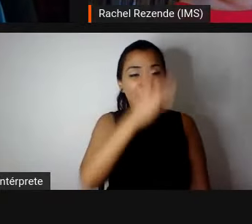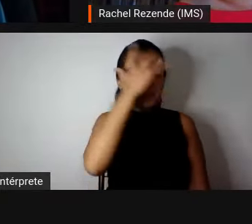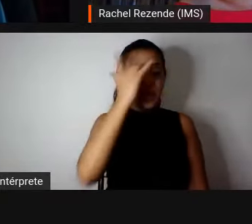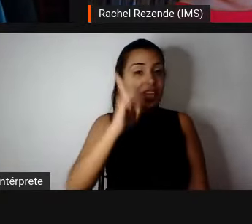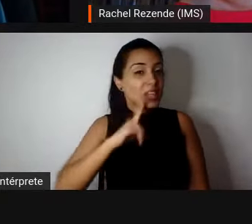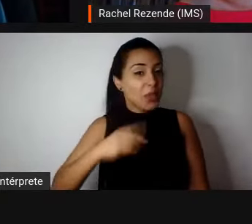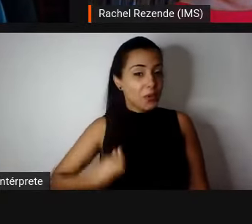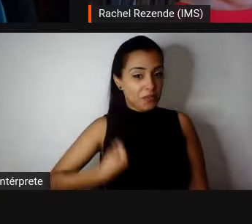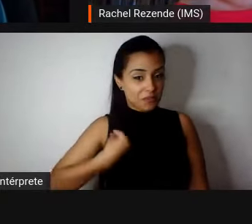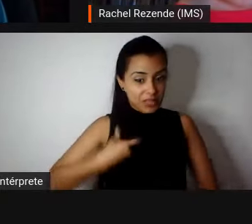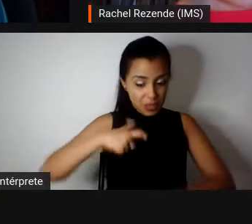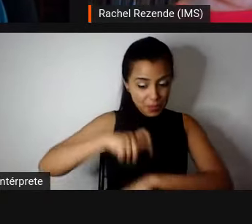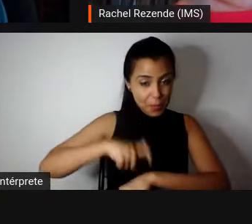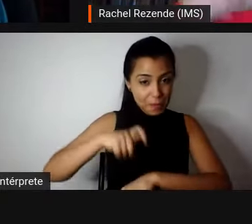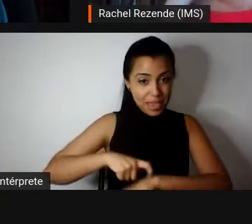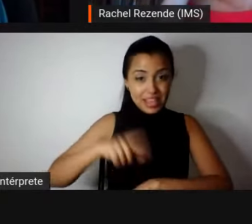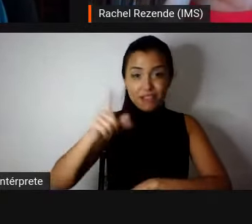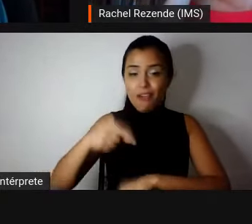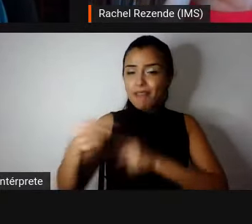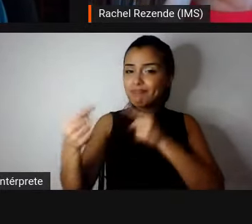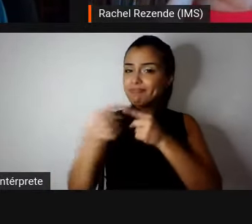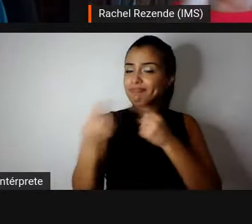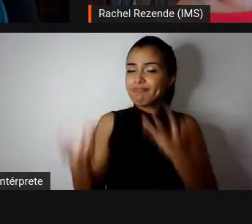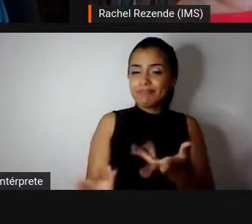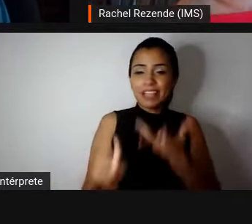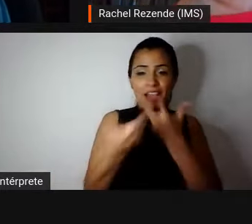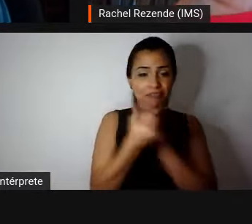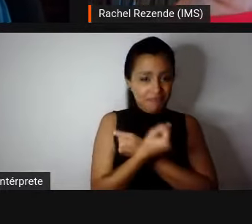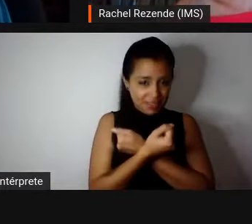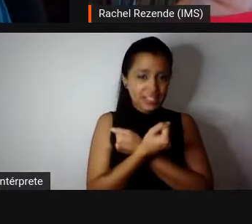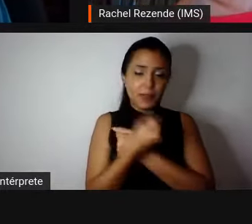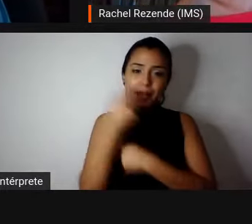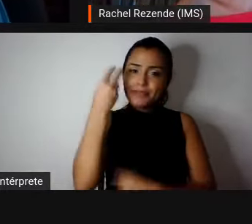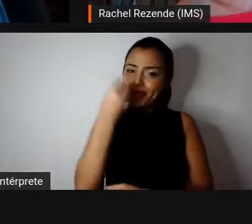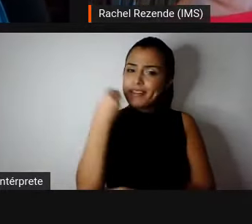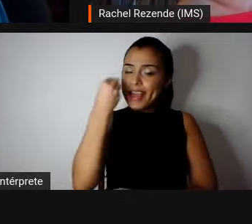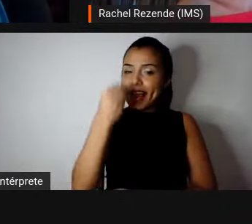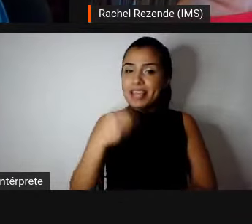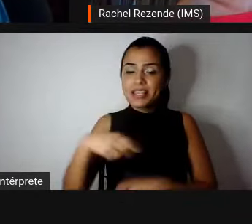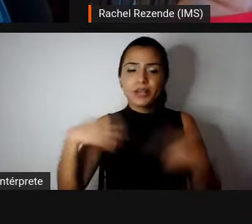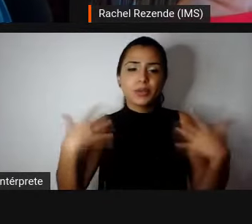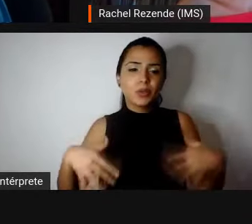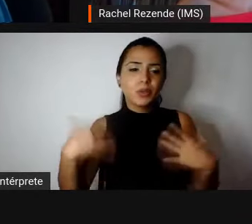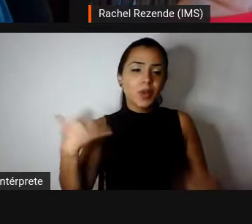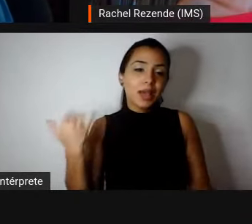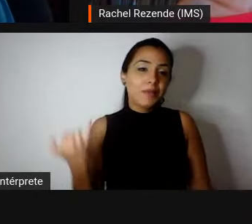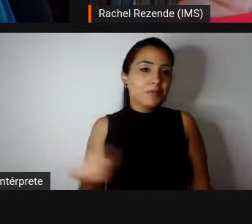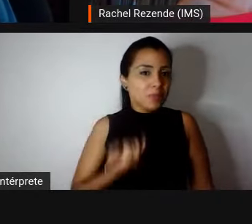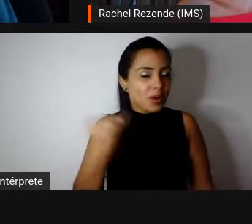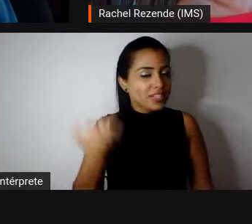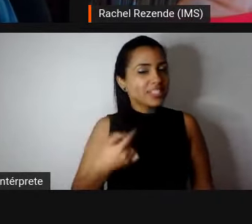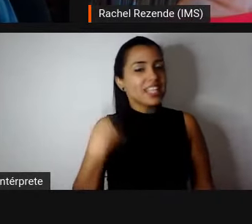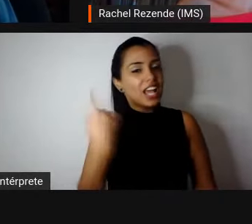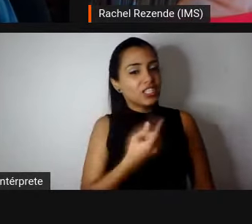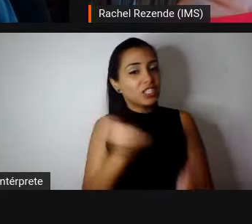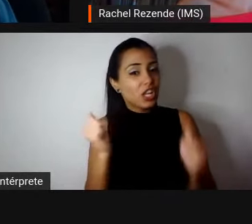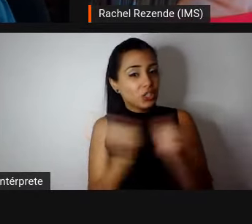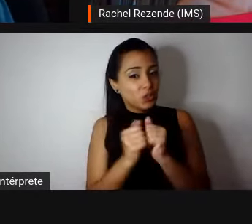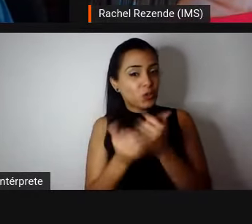tem sido um super, enfim, uma experiência fundamental, um aprendizado, a gente está junto com você,